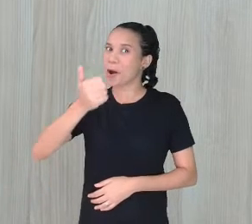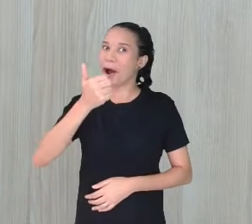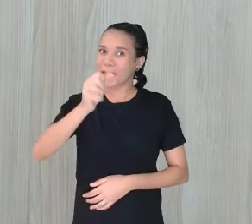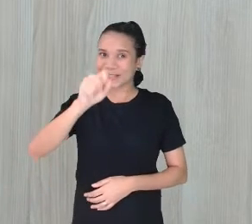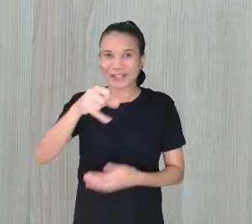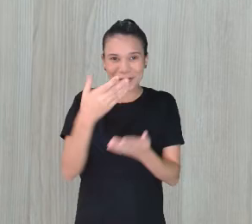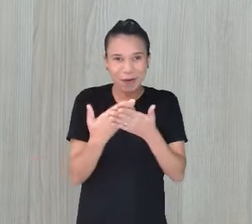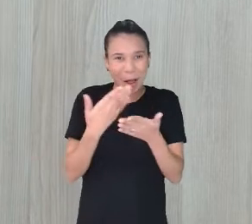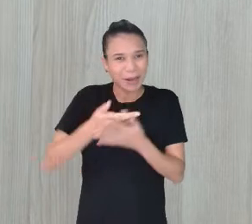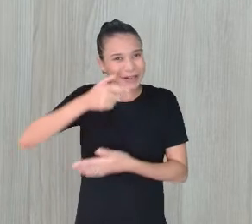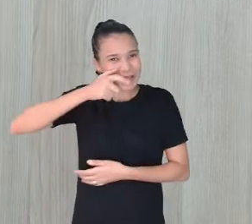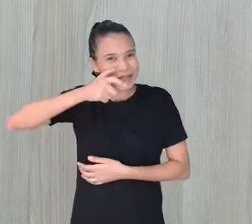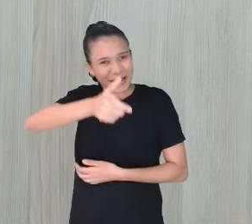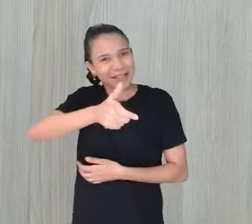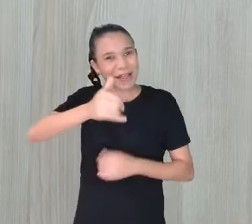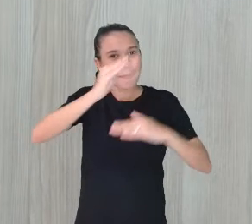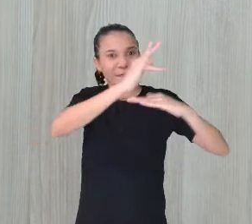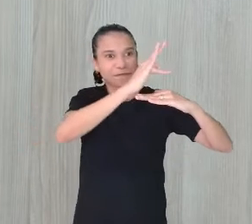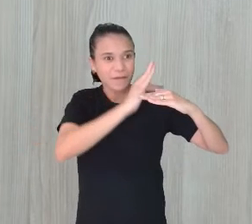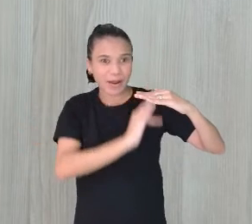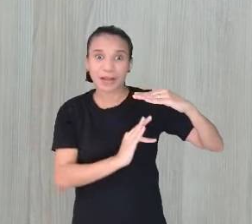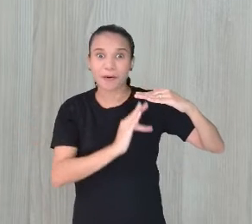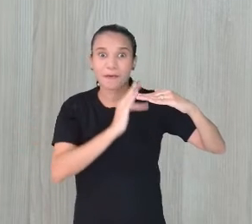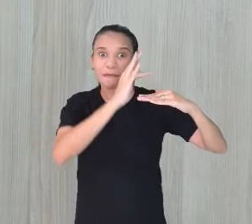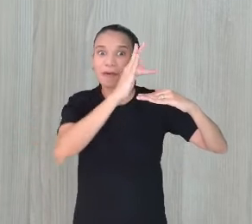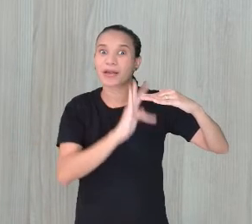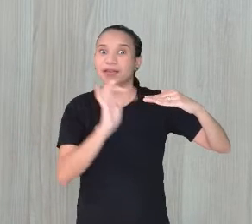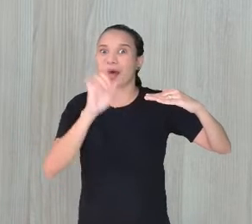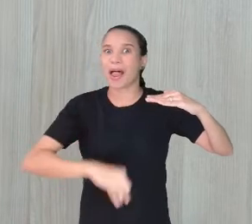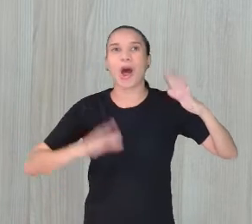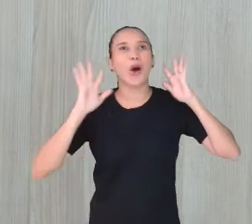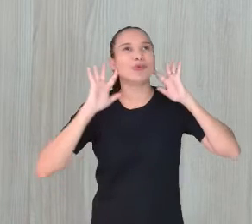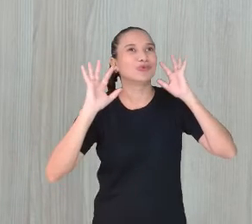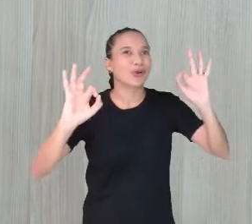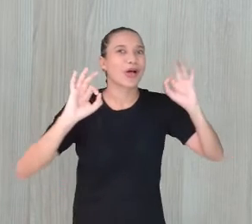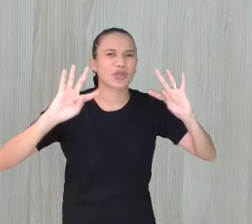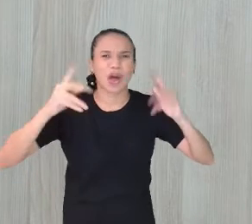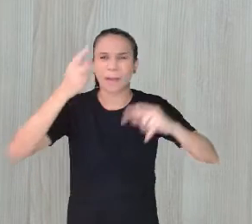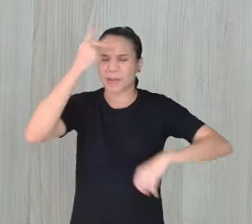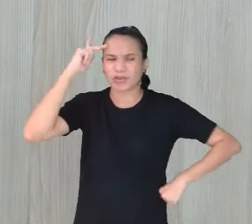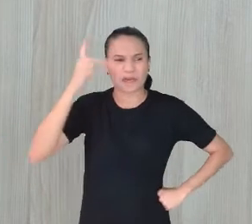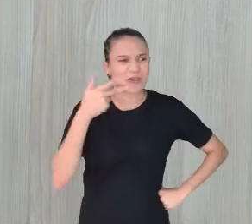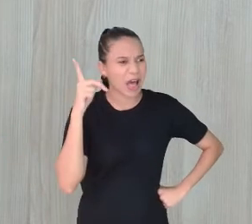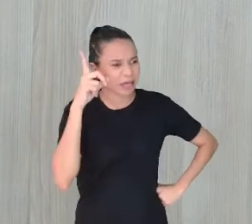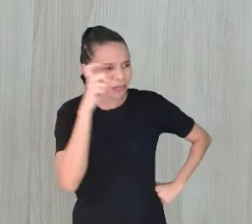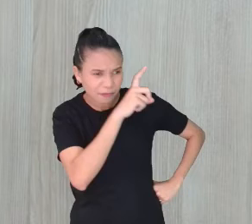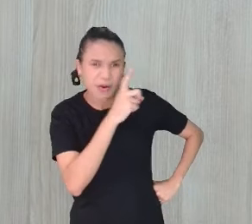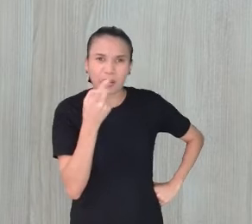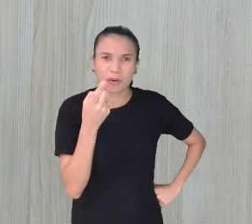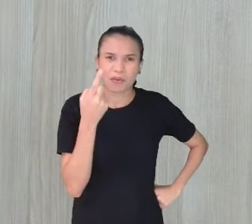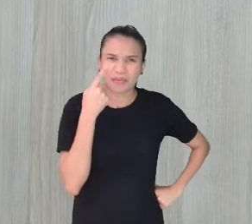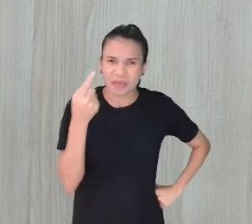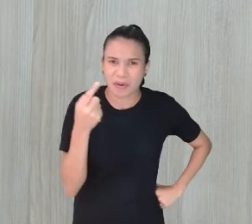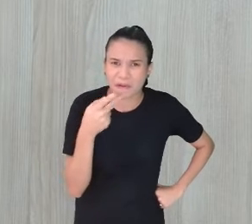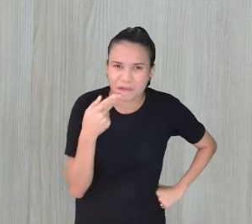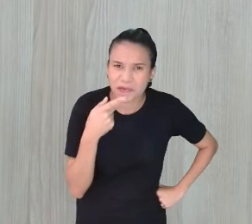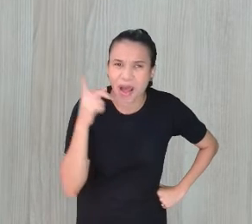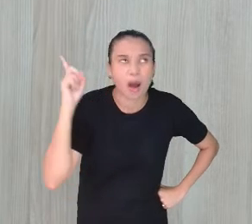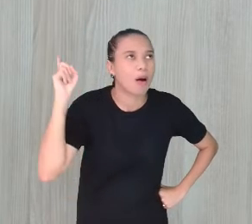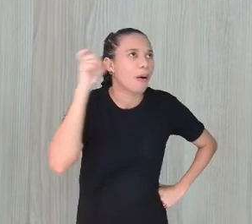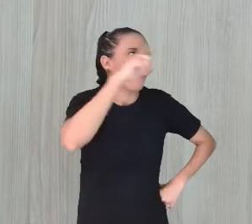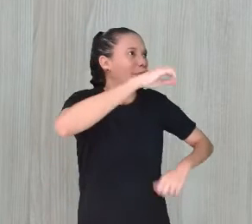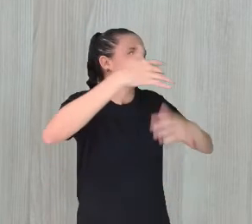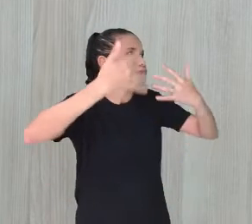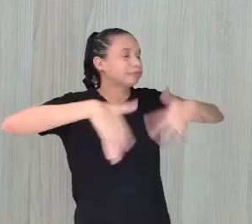aula interessantíssima. Fração. Fração é o bicho. Todo mundo tem dificuldade, né? Todo mundo acha muito